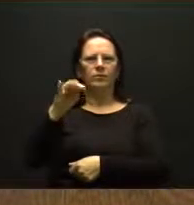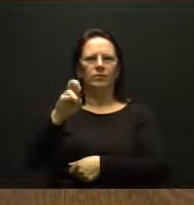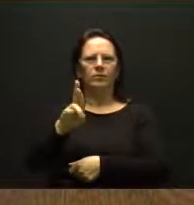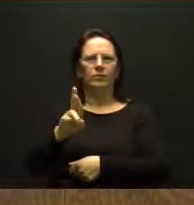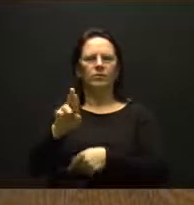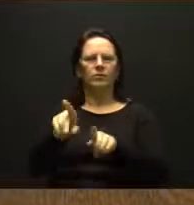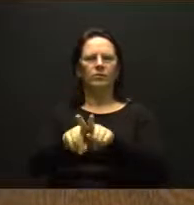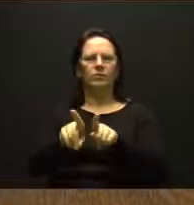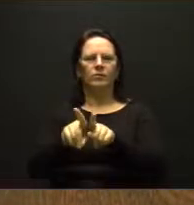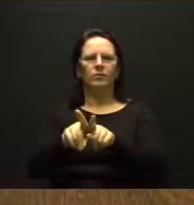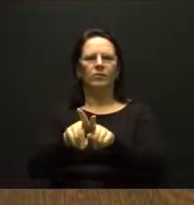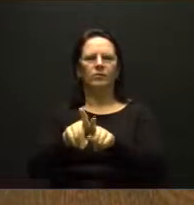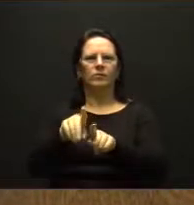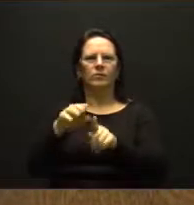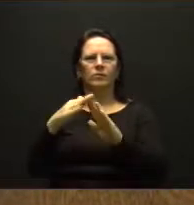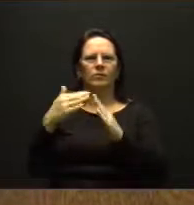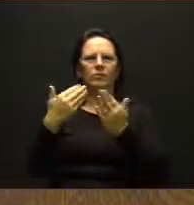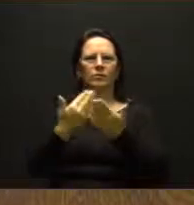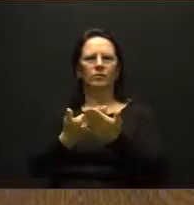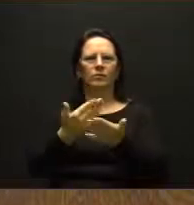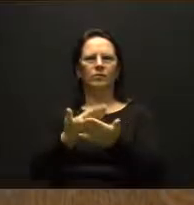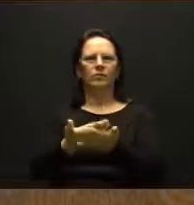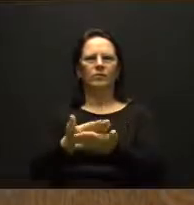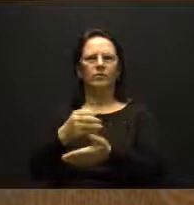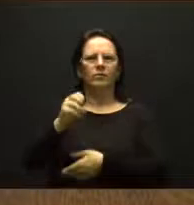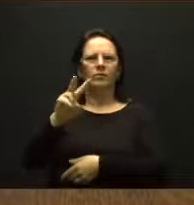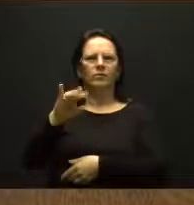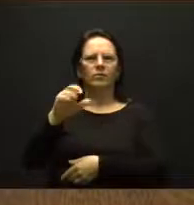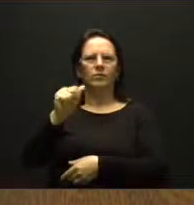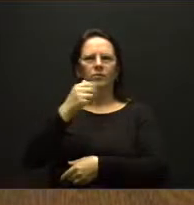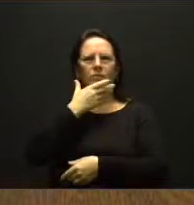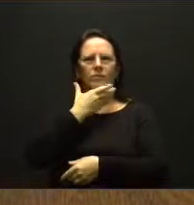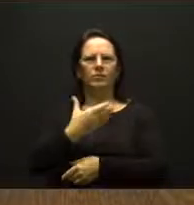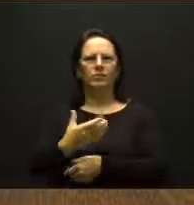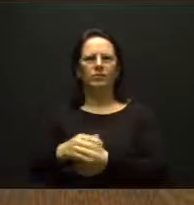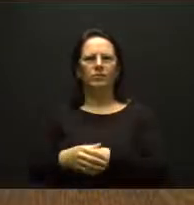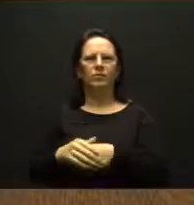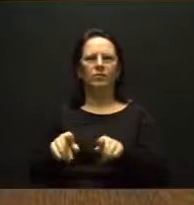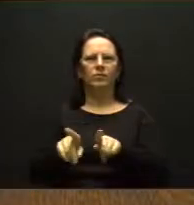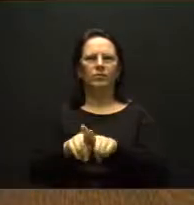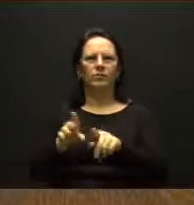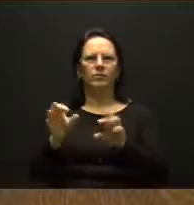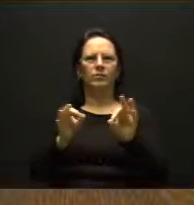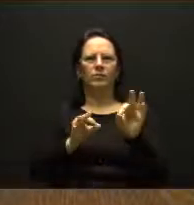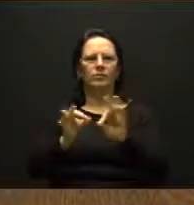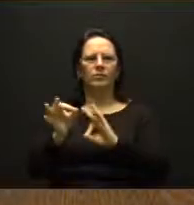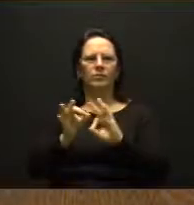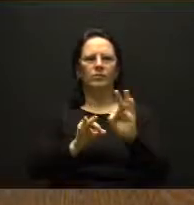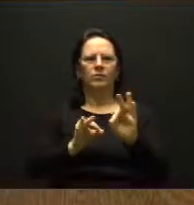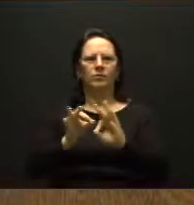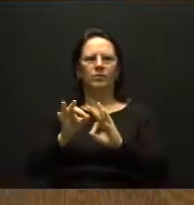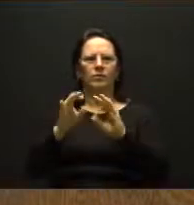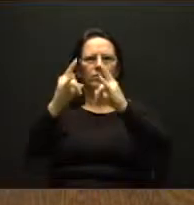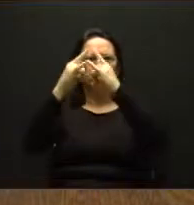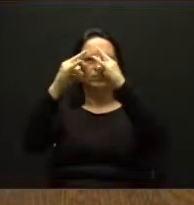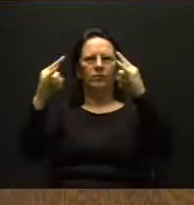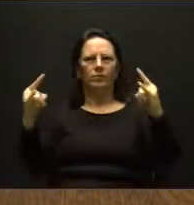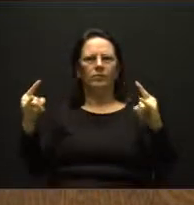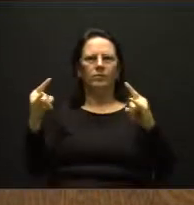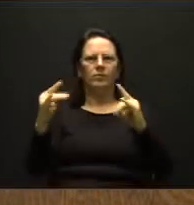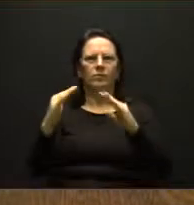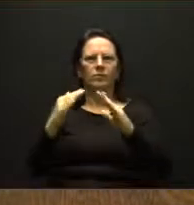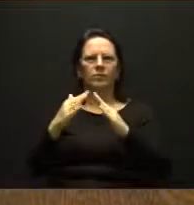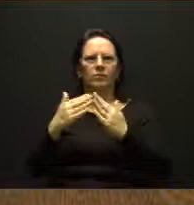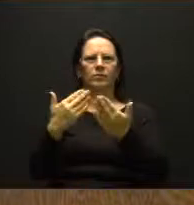da gustavo lima na vila natal e caminhos manutenção nos nos forros e telhados nas